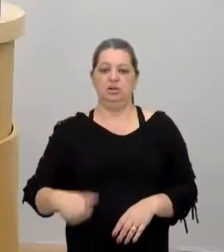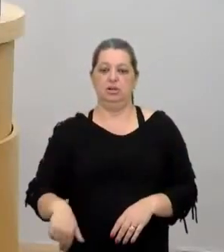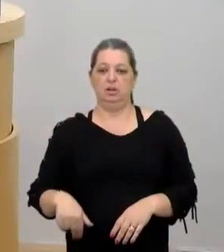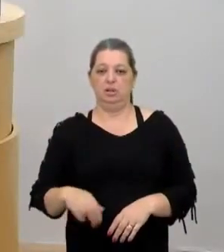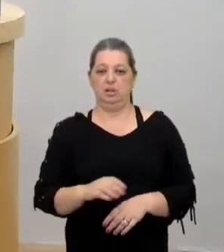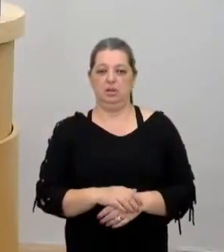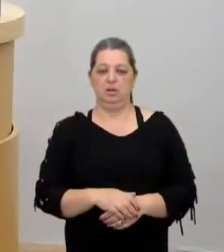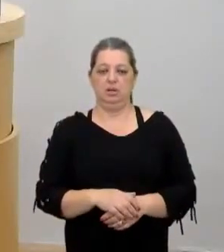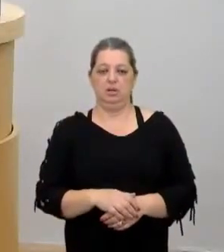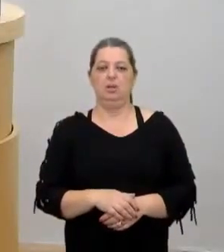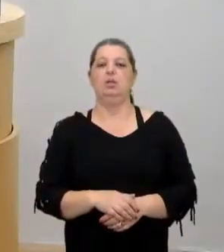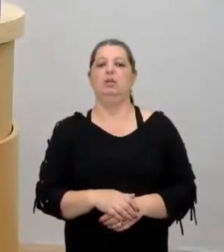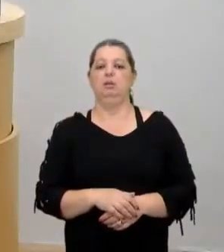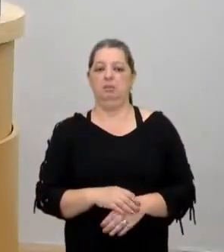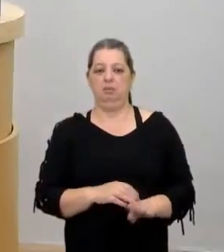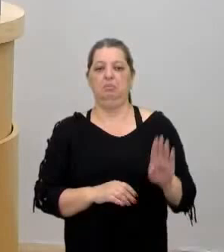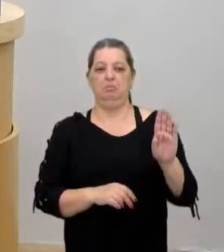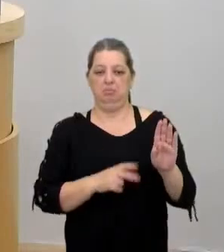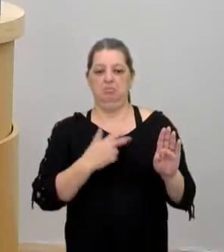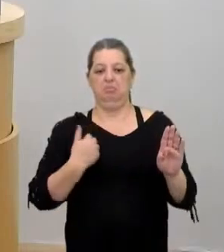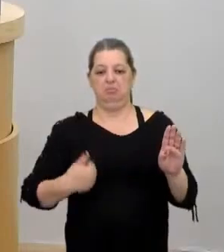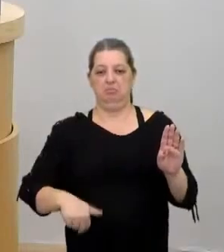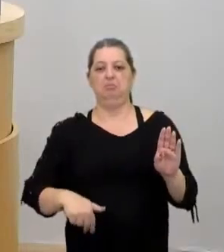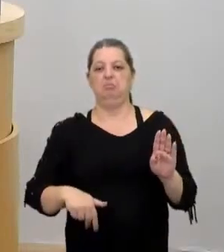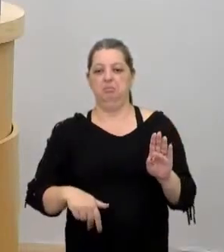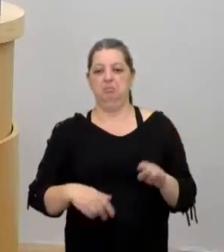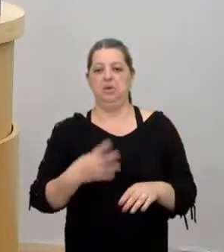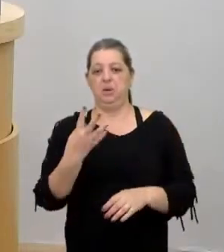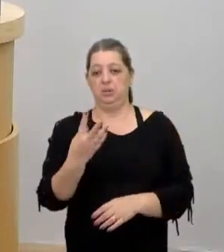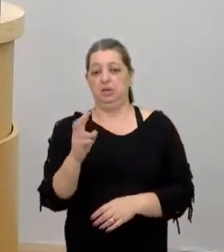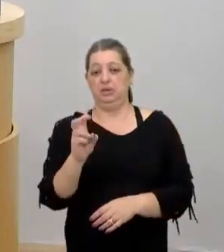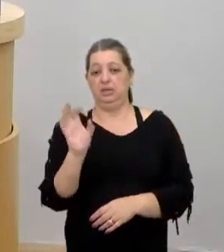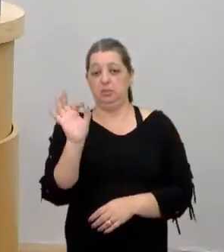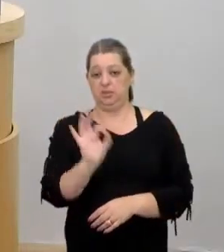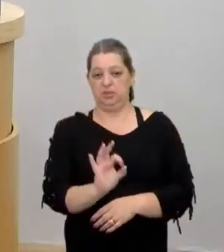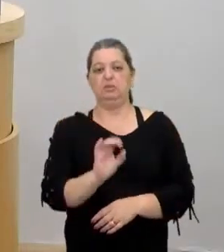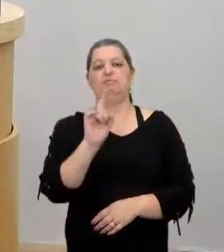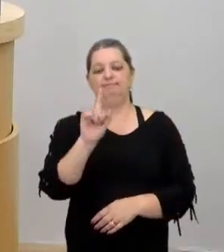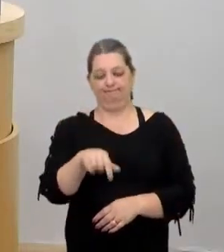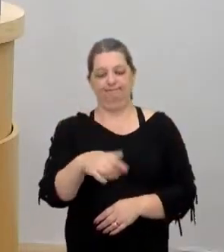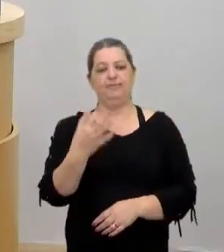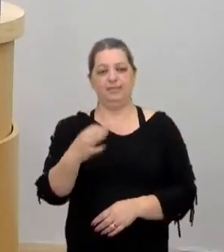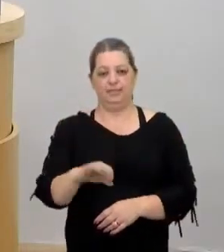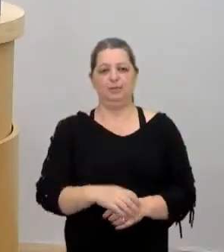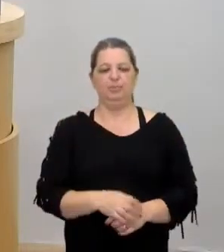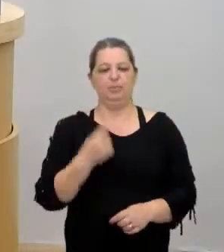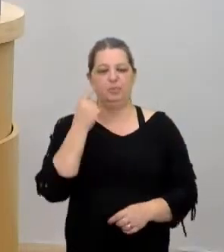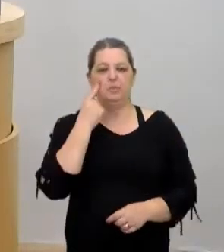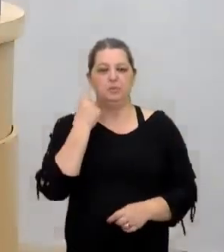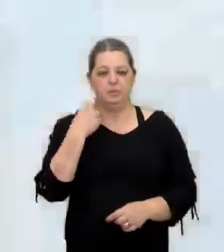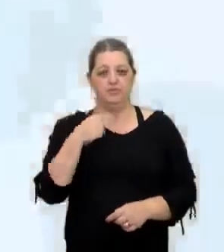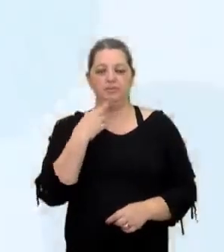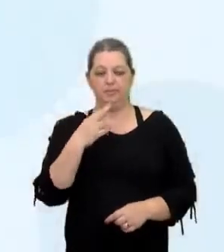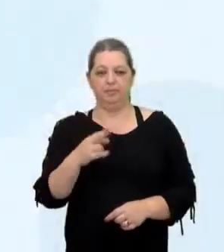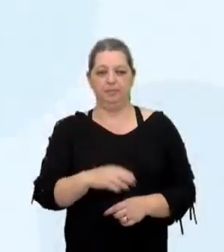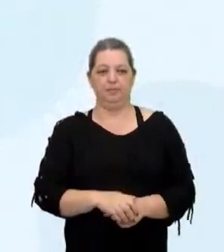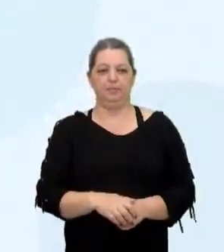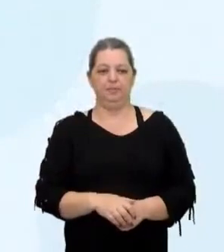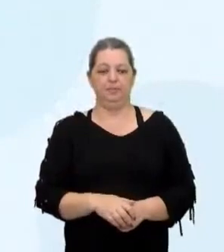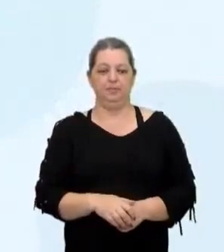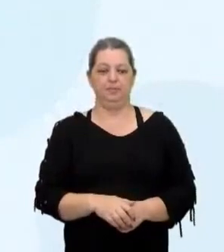B, China. Ó, muito bom, parabéns. Aí. 45%. China, é isso aí mesmo. Pode colocar aí na tela aí a resposta. Vamos